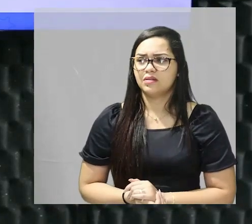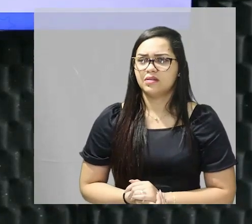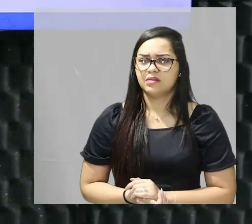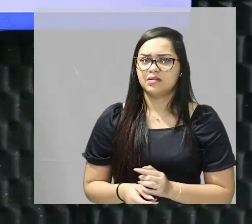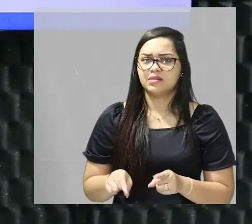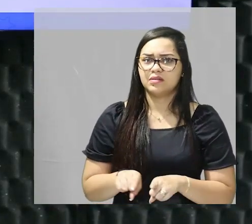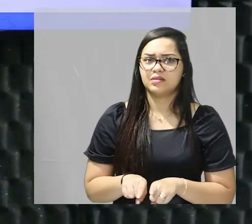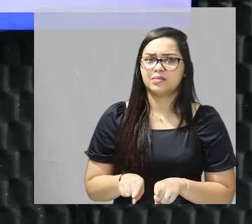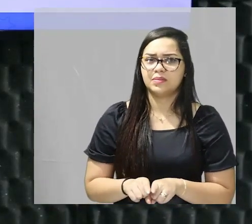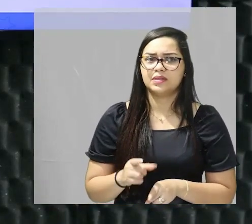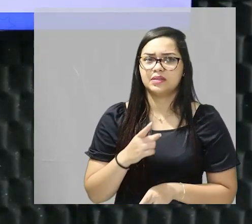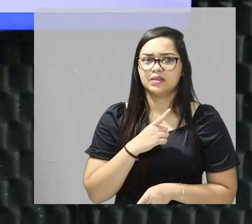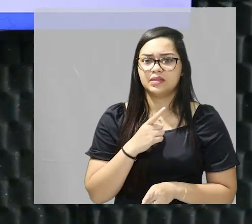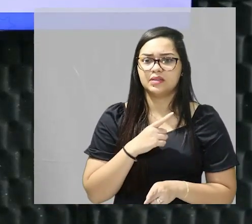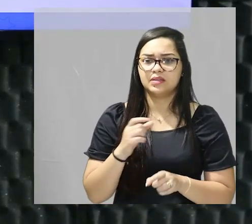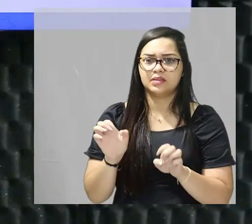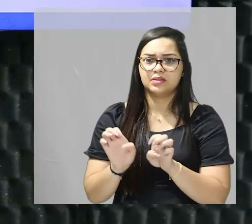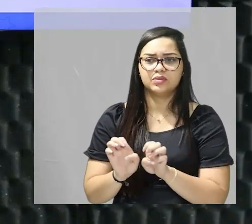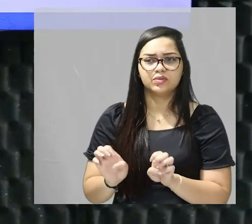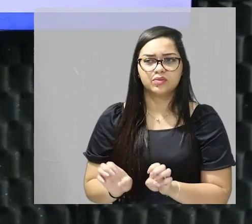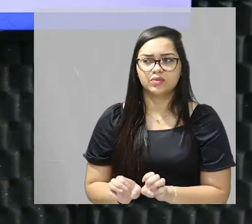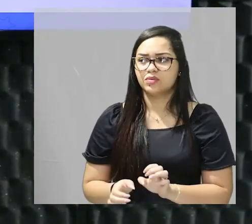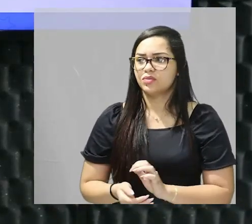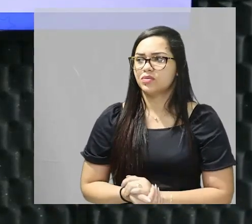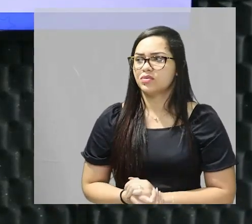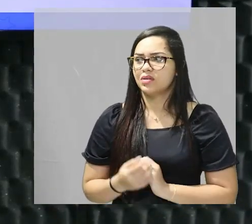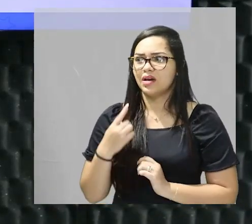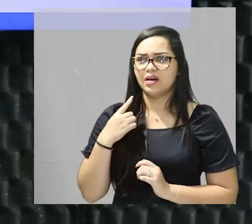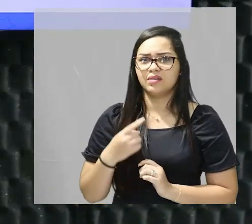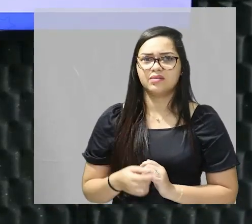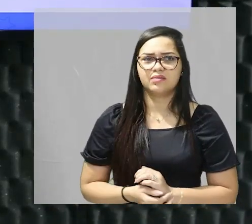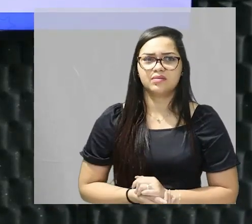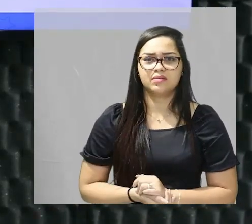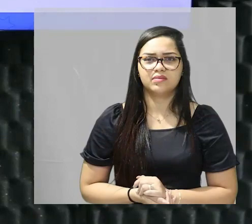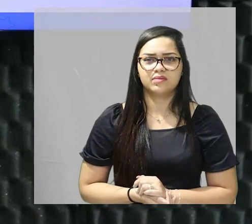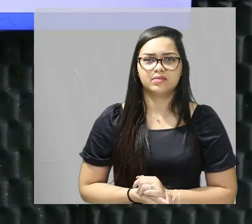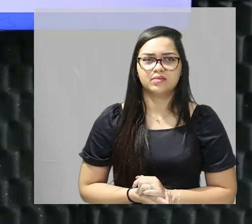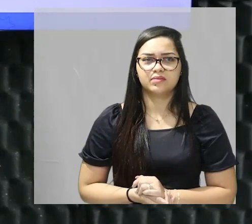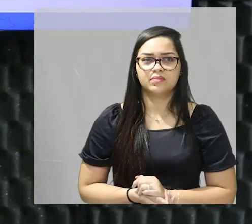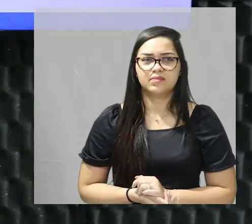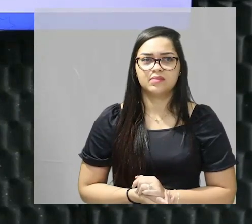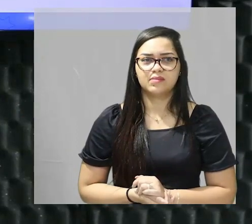estão as estruturas, tudo bem? As fórmulas estruturais.